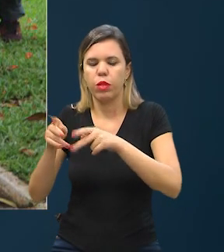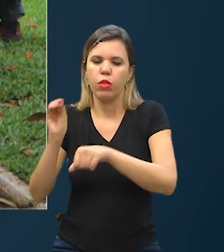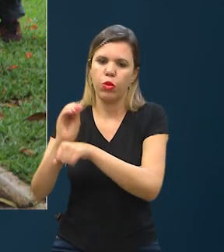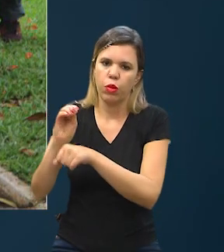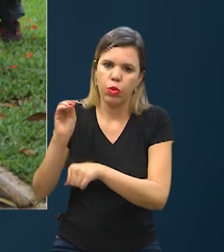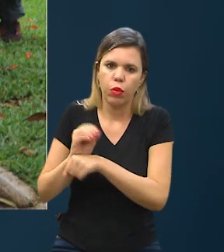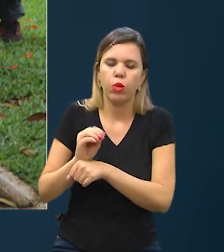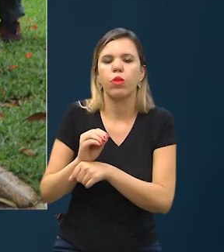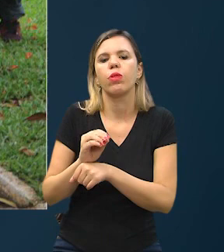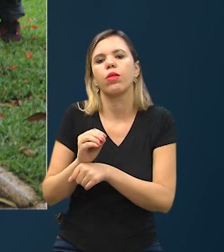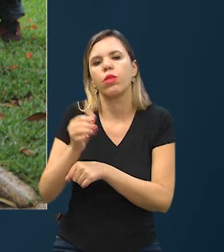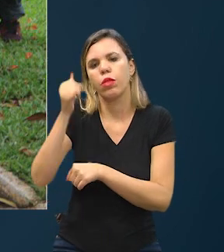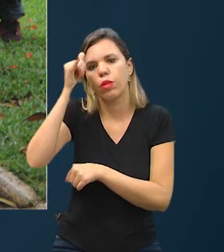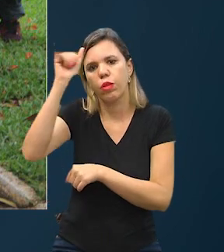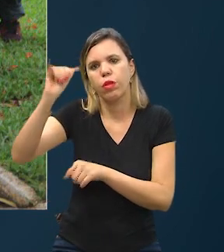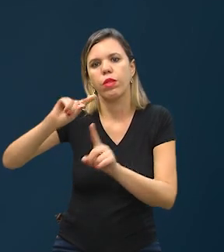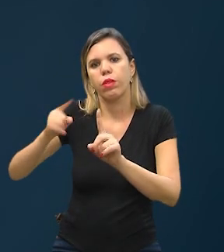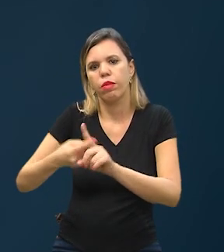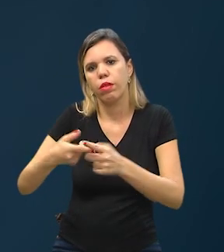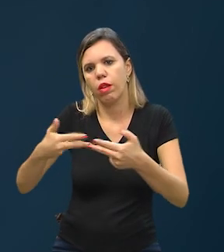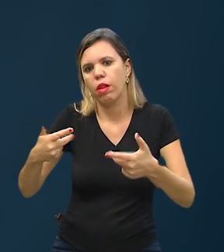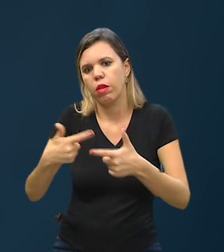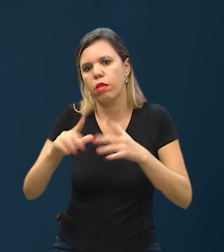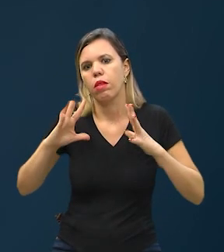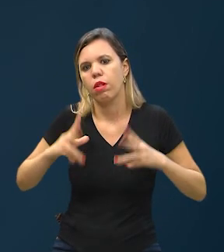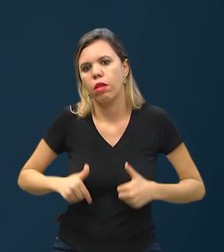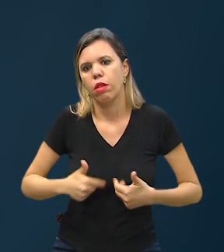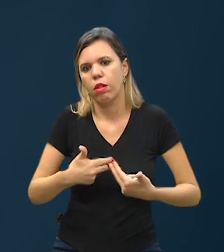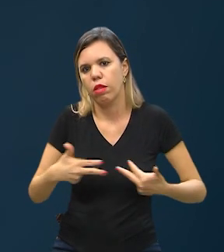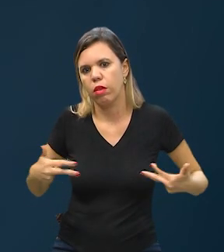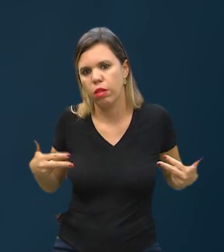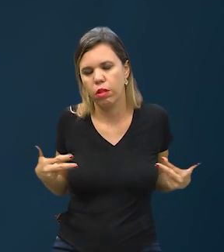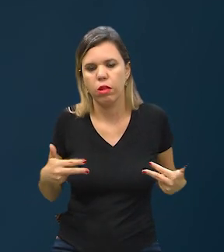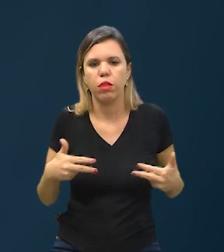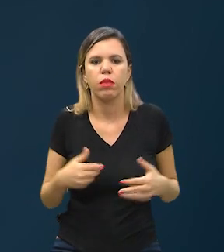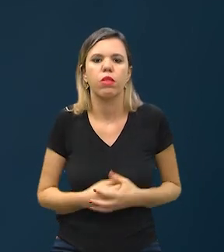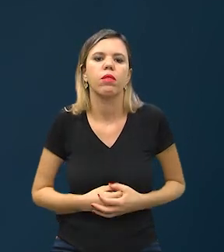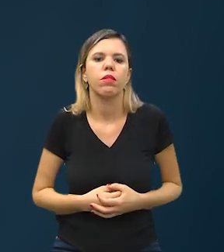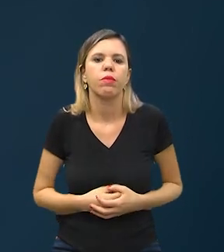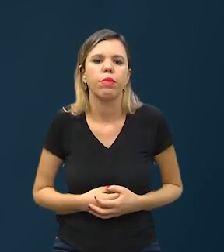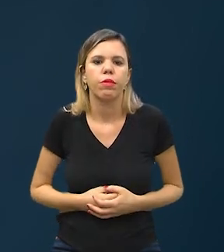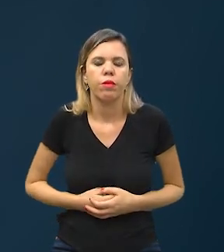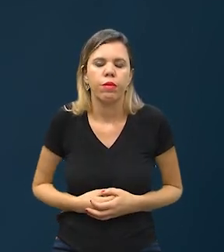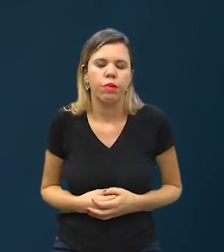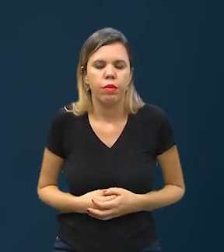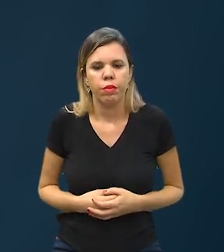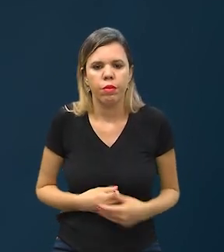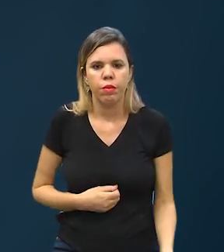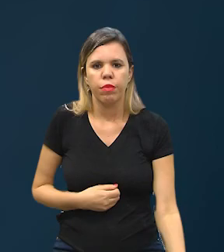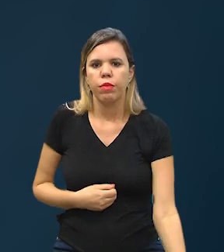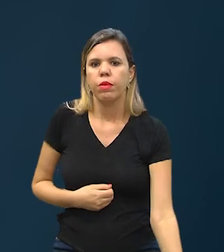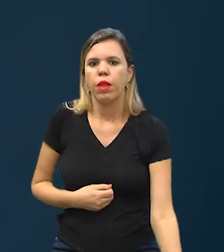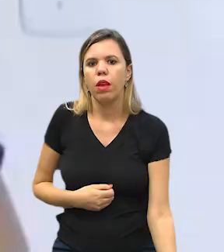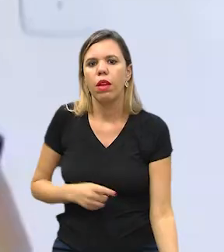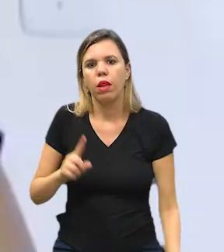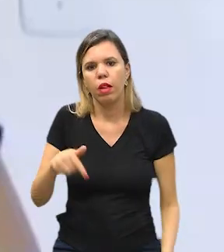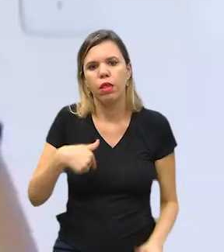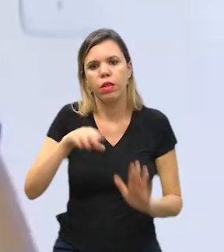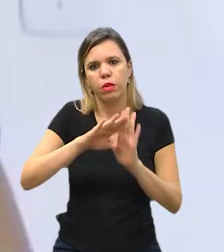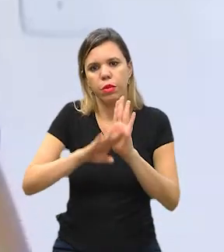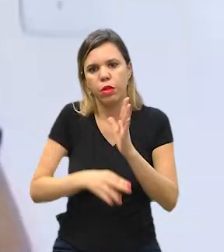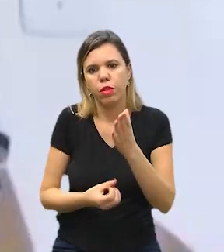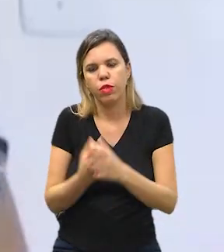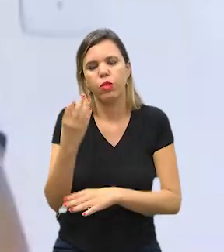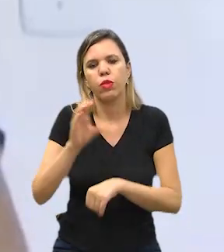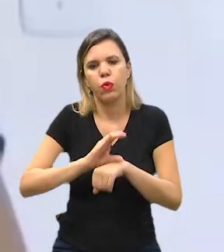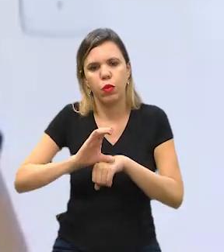temáticas mais voltadas para o autocuidado, prevenção à gravidez, questões de gênero, masculinidades, entre outras. Então,